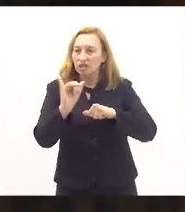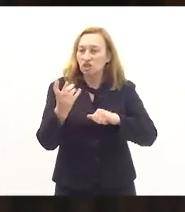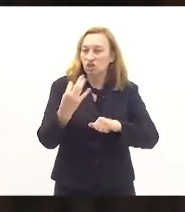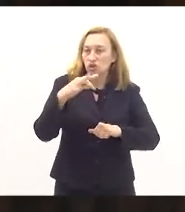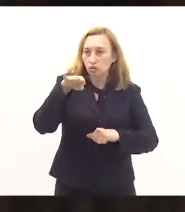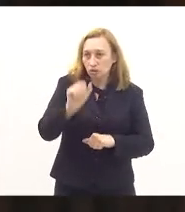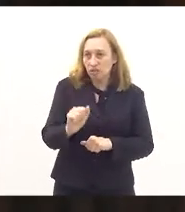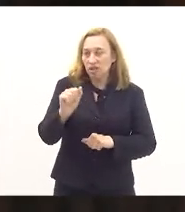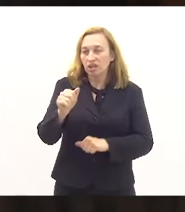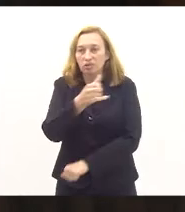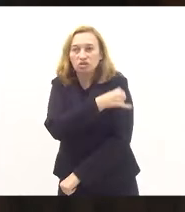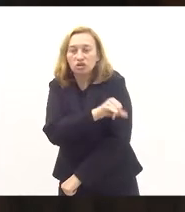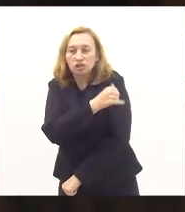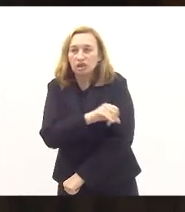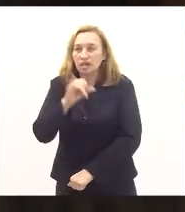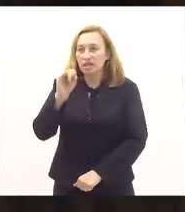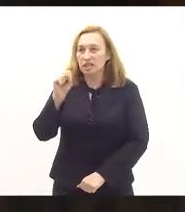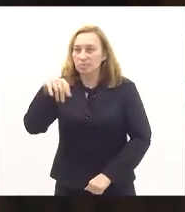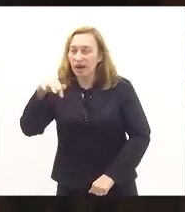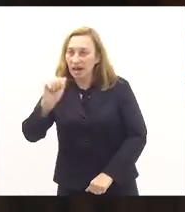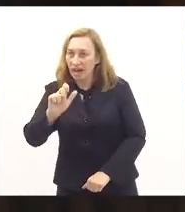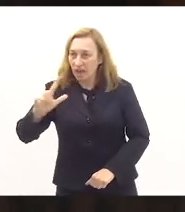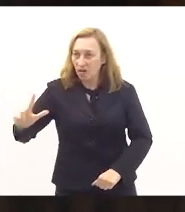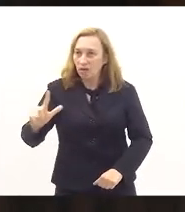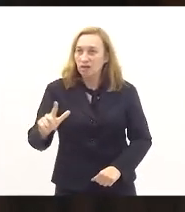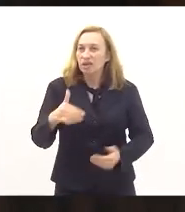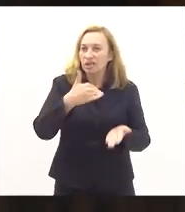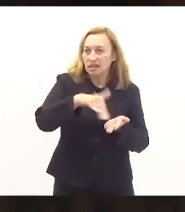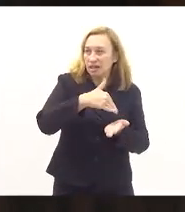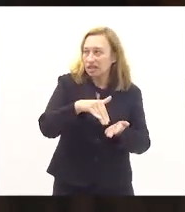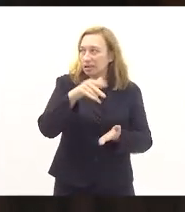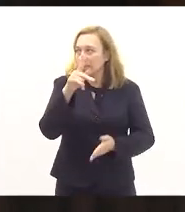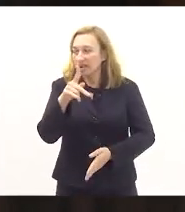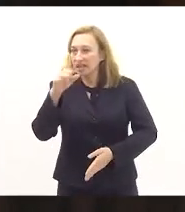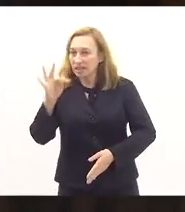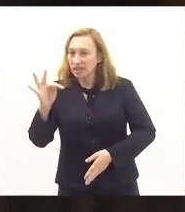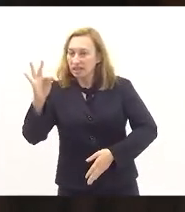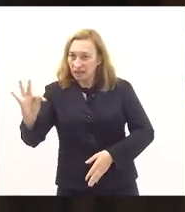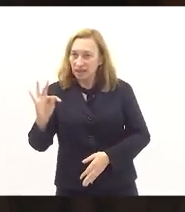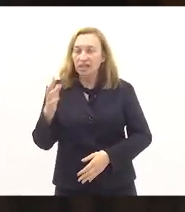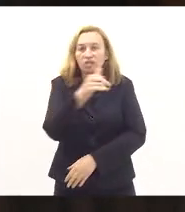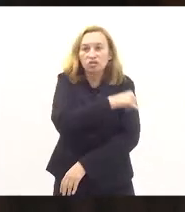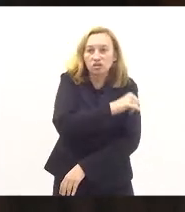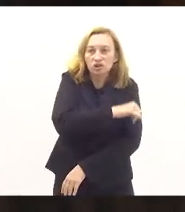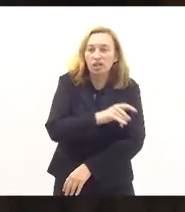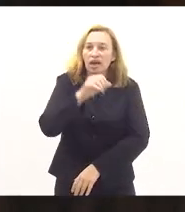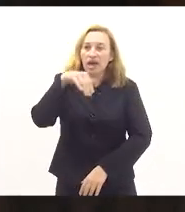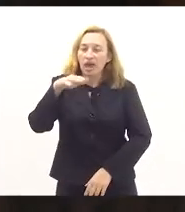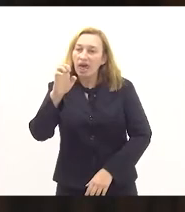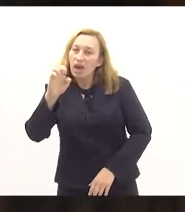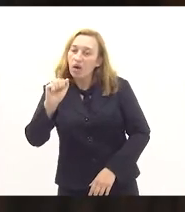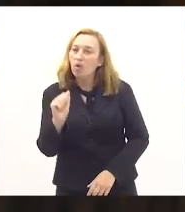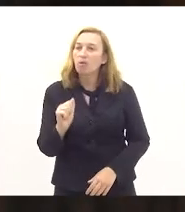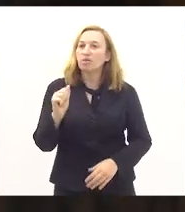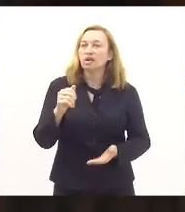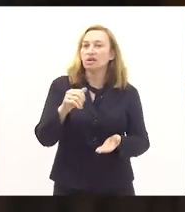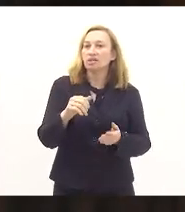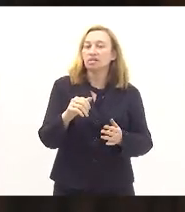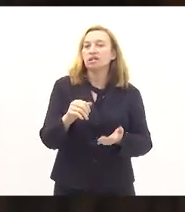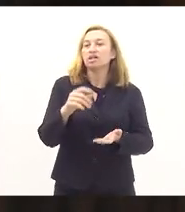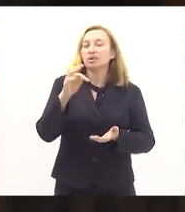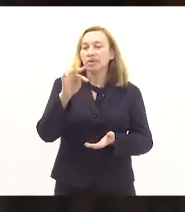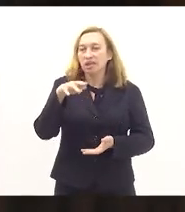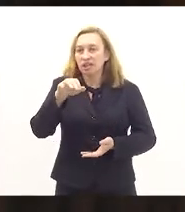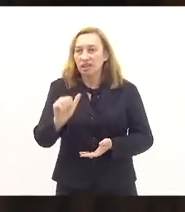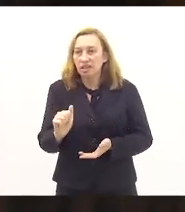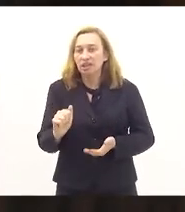de Janeiro. Ismael Lisboa, secretário do PDT do Rio de Janeiro. Elma Cerqueira, tesoureira do PDT Rio